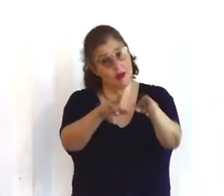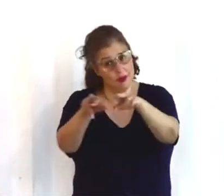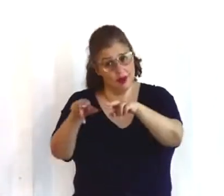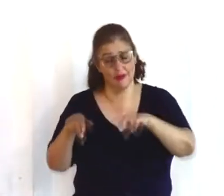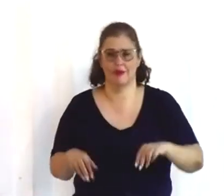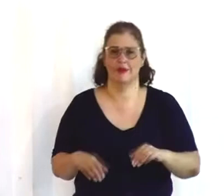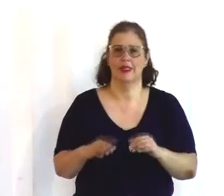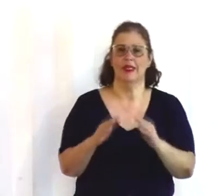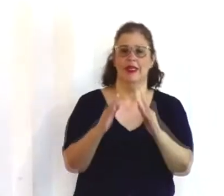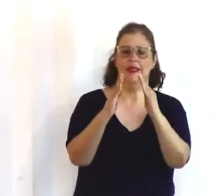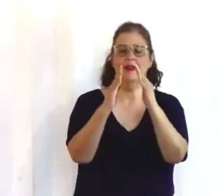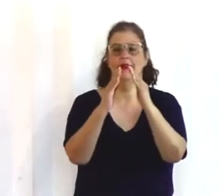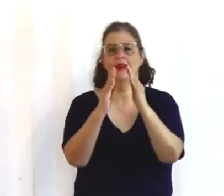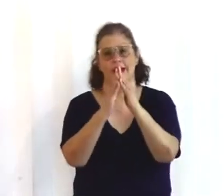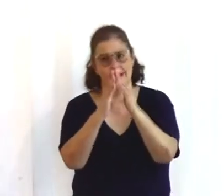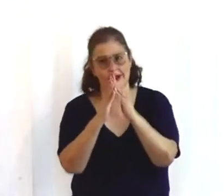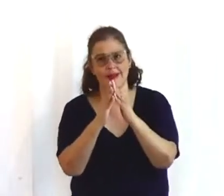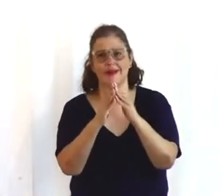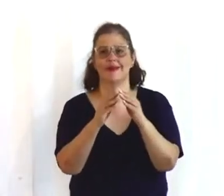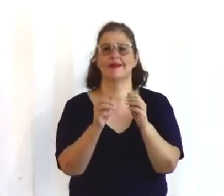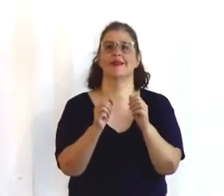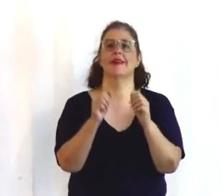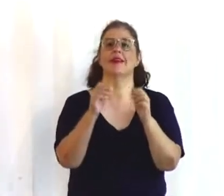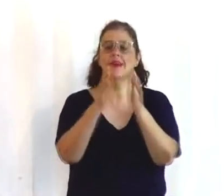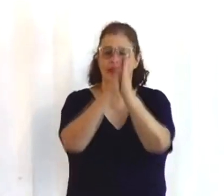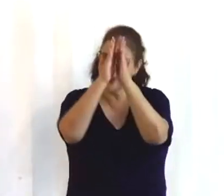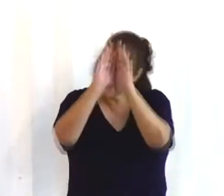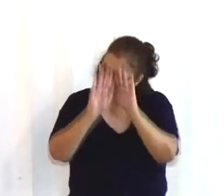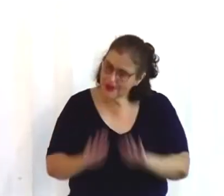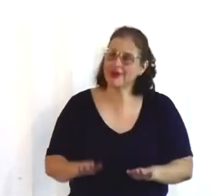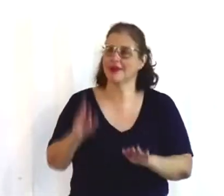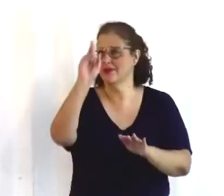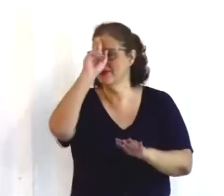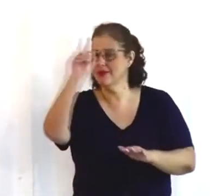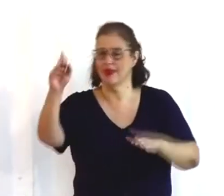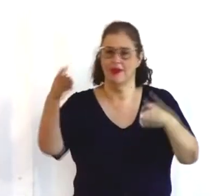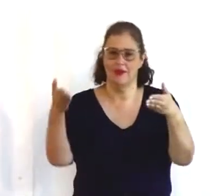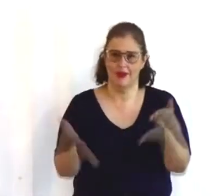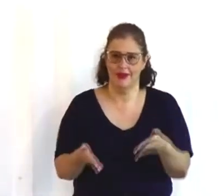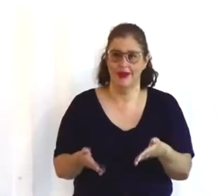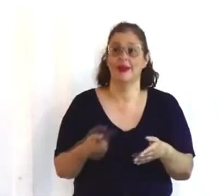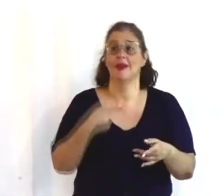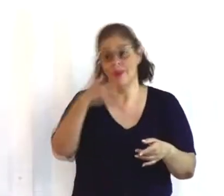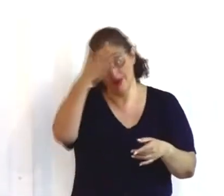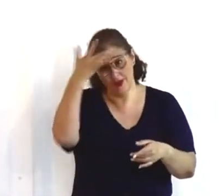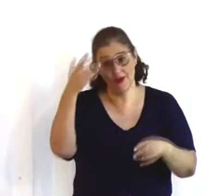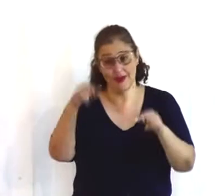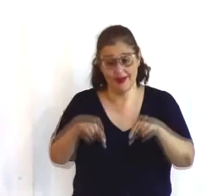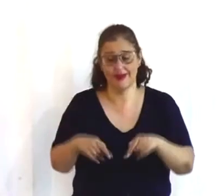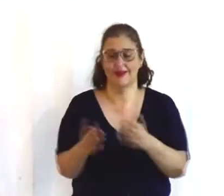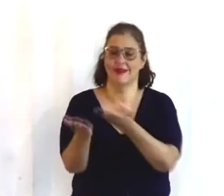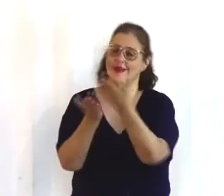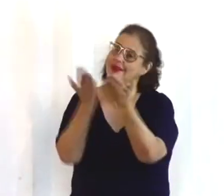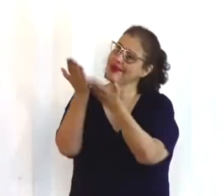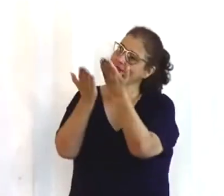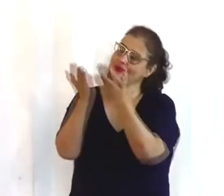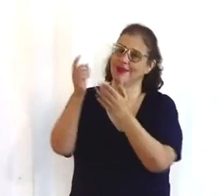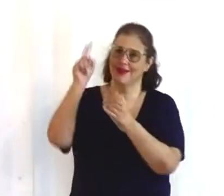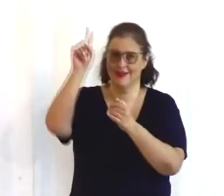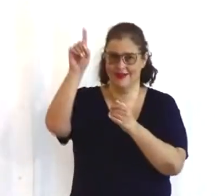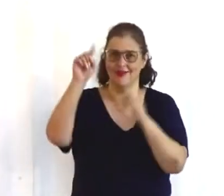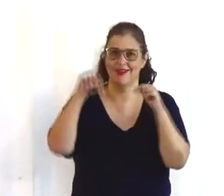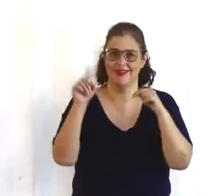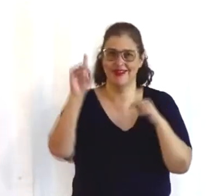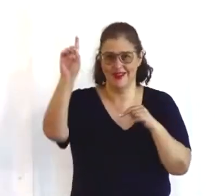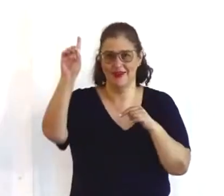lares, adorando ao Senhor, e aos irmãos e irmãs que estão servindo ao Senhor aqui também na igreja, para que essa transmissão